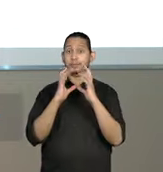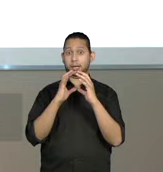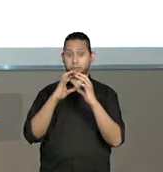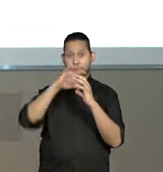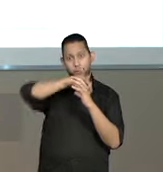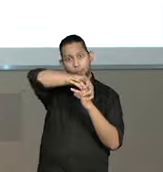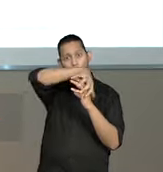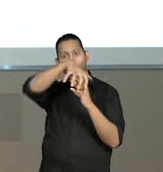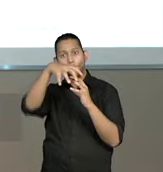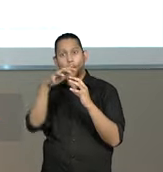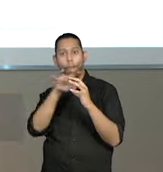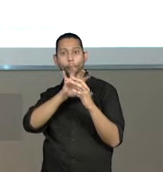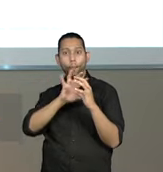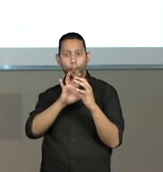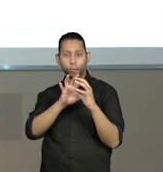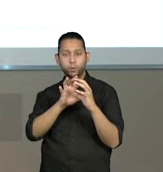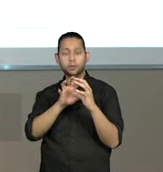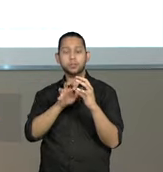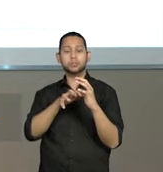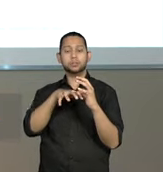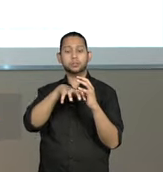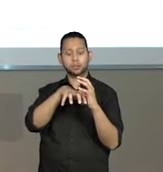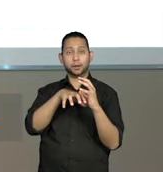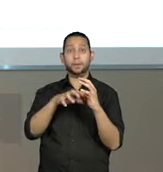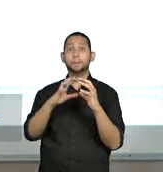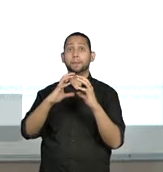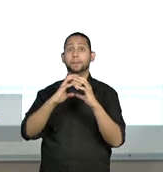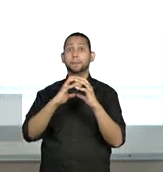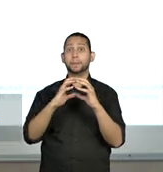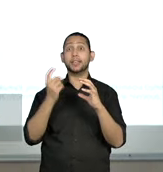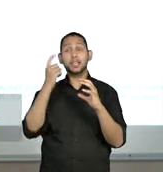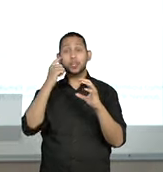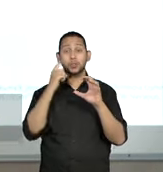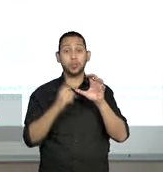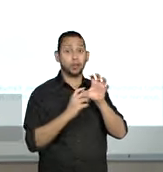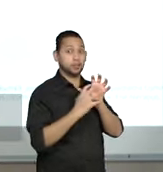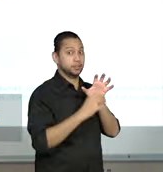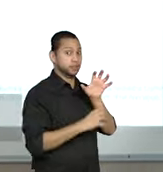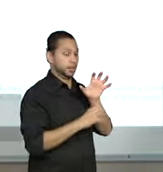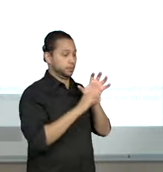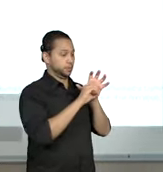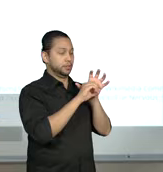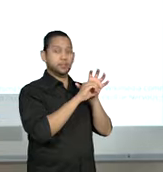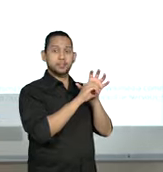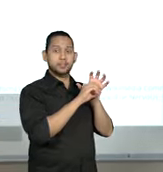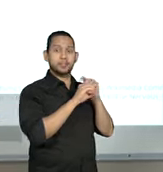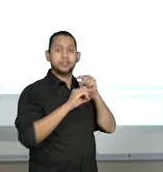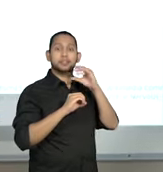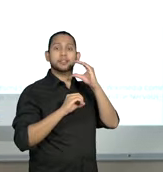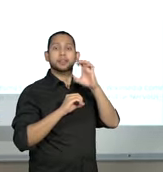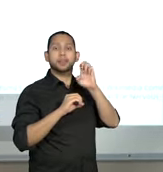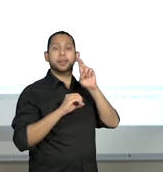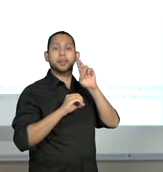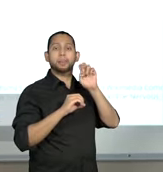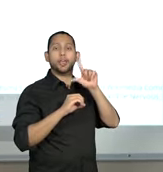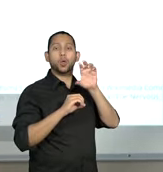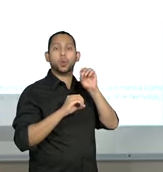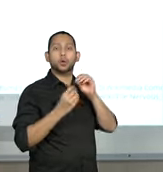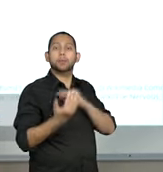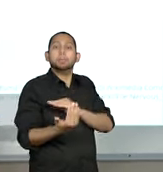tem o cérebro, tem o cerebelo aqui que vai dar equilíbrio, tá? Se você